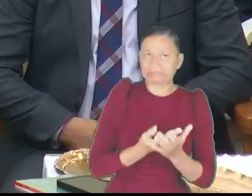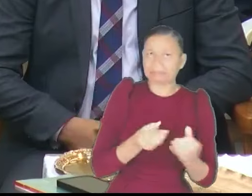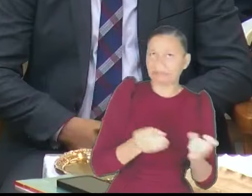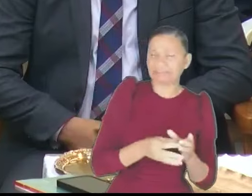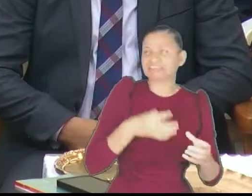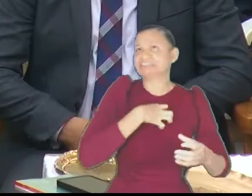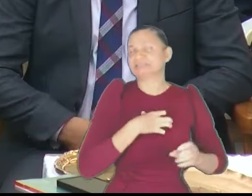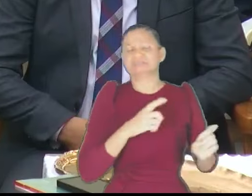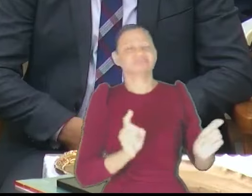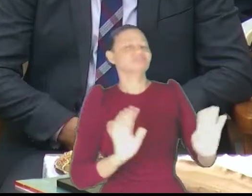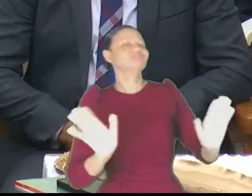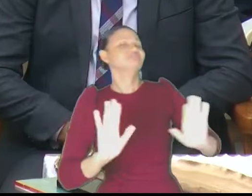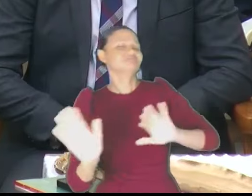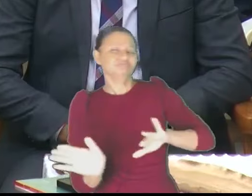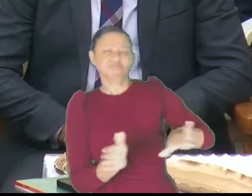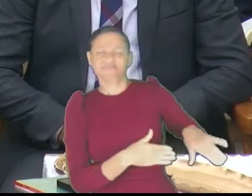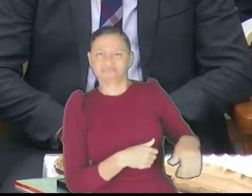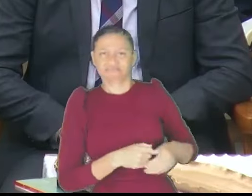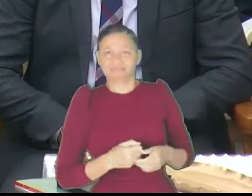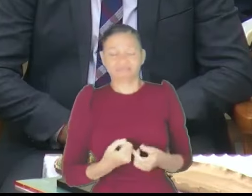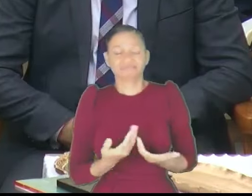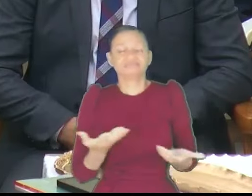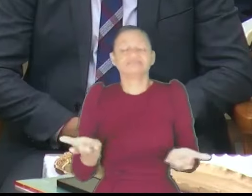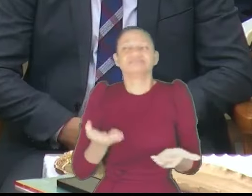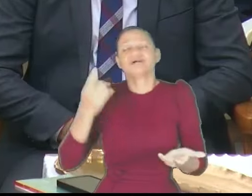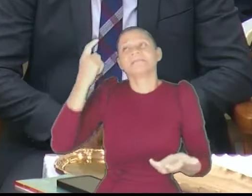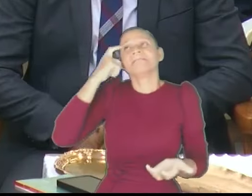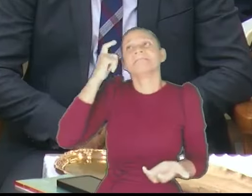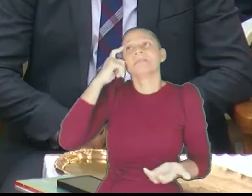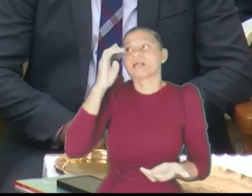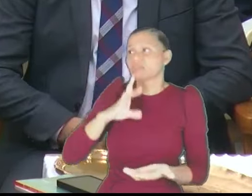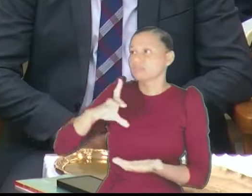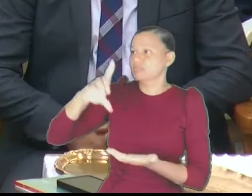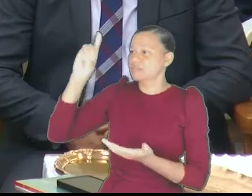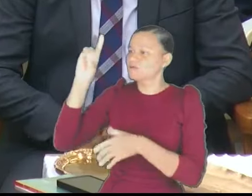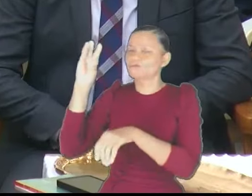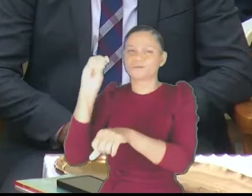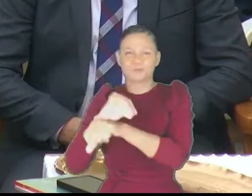nós vamos pensar um pouco sobre esse Deus que provê.